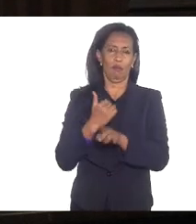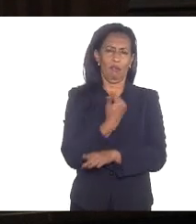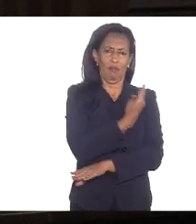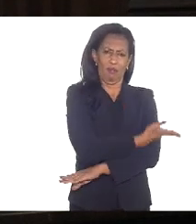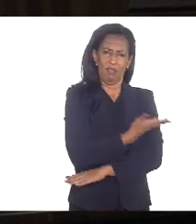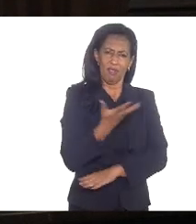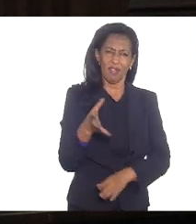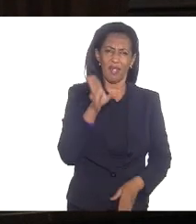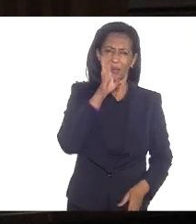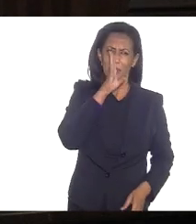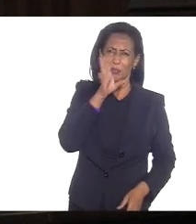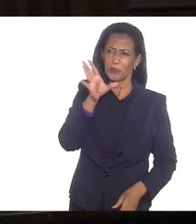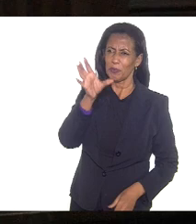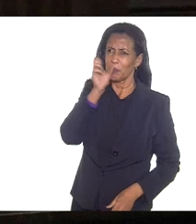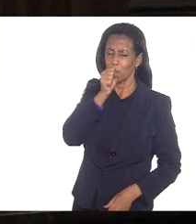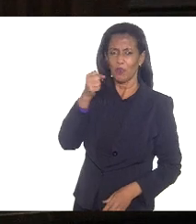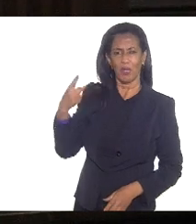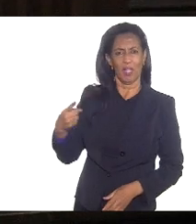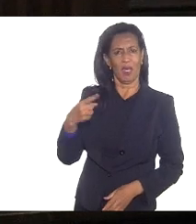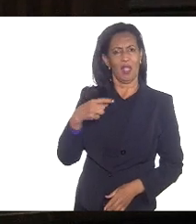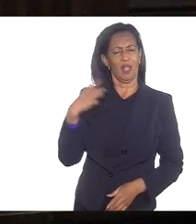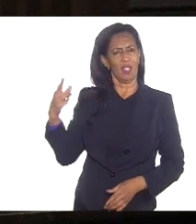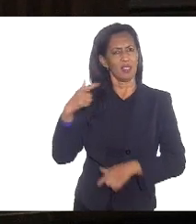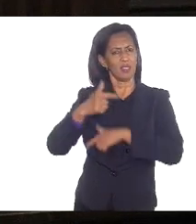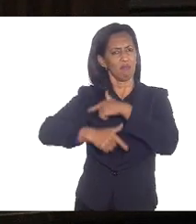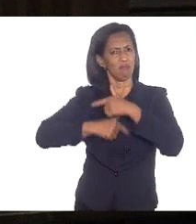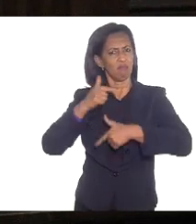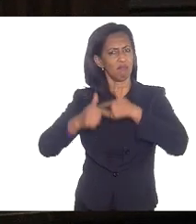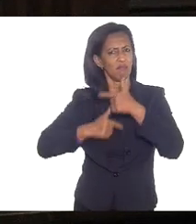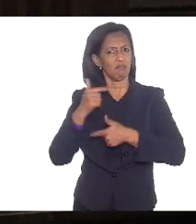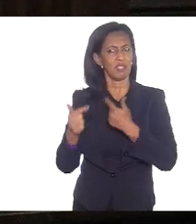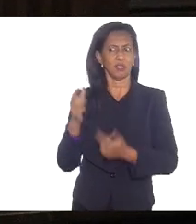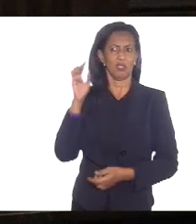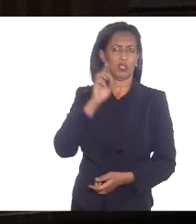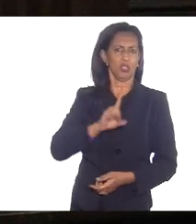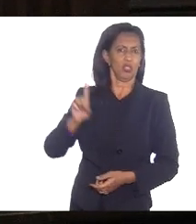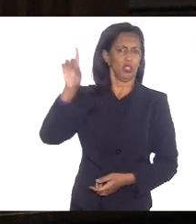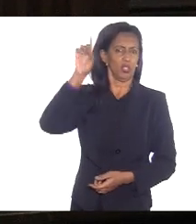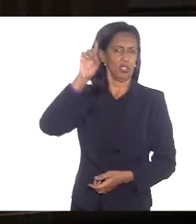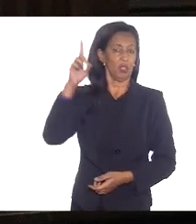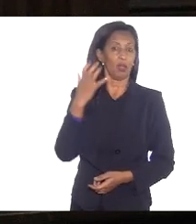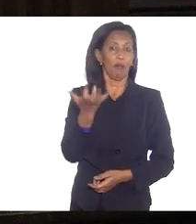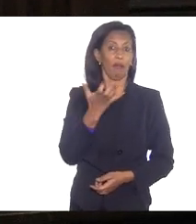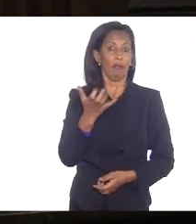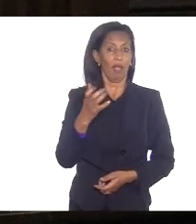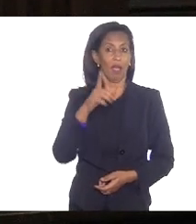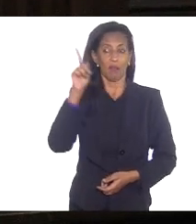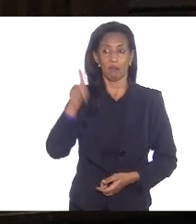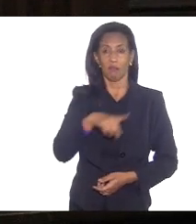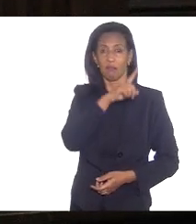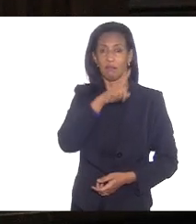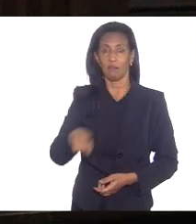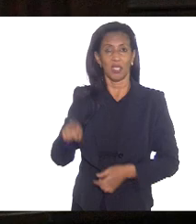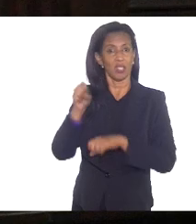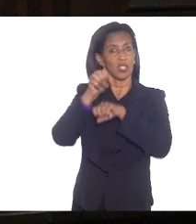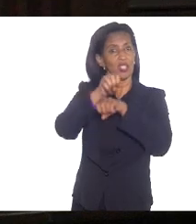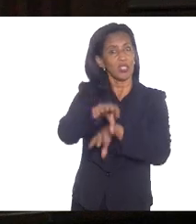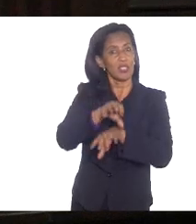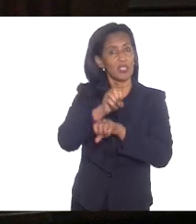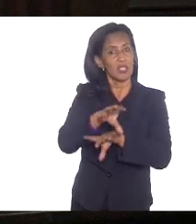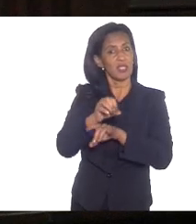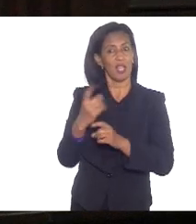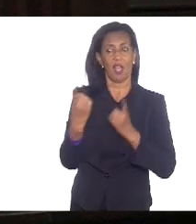calar a voz deste ministro de Deus, o padre José Olavo. Querem impedi-lo de ensinar